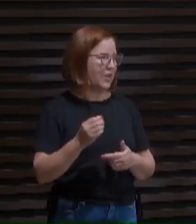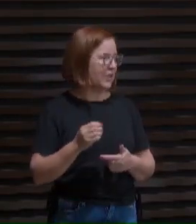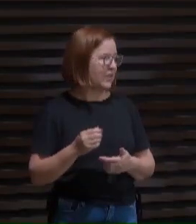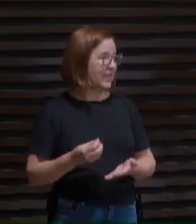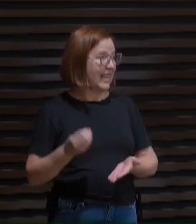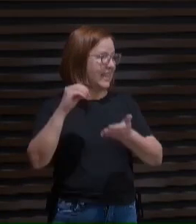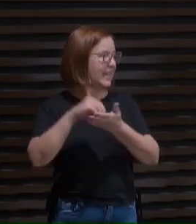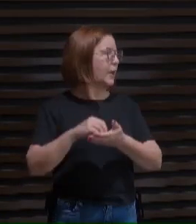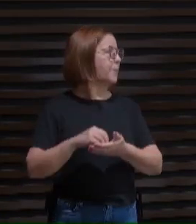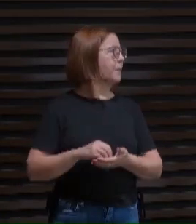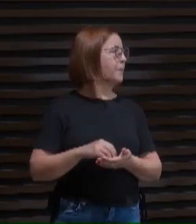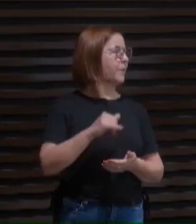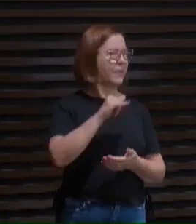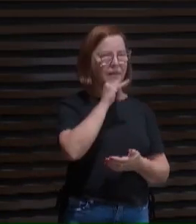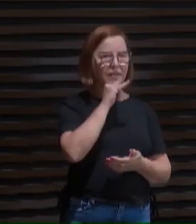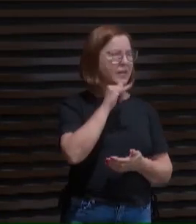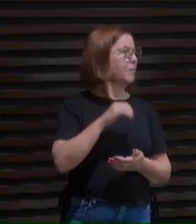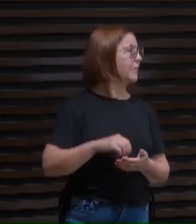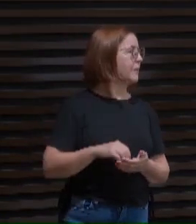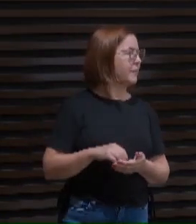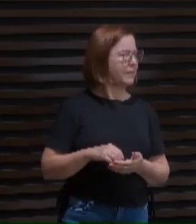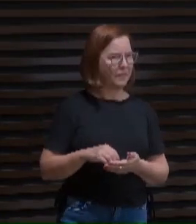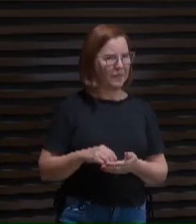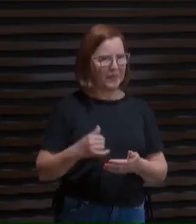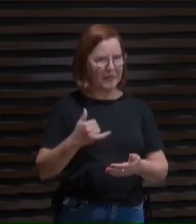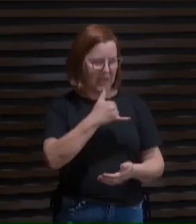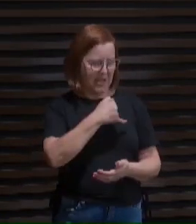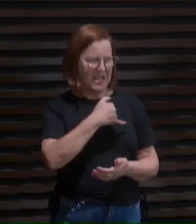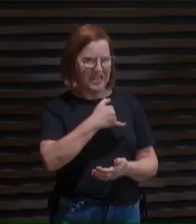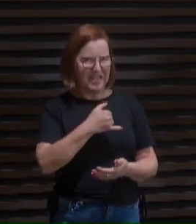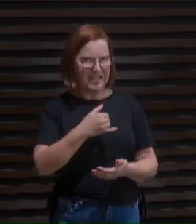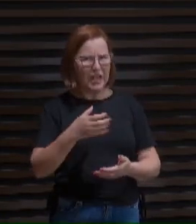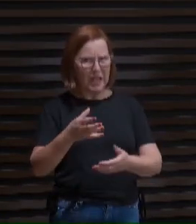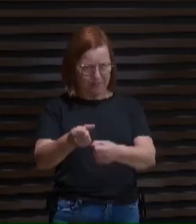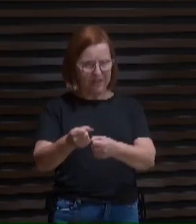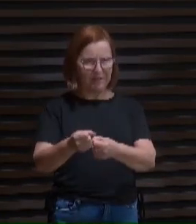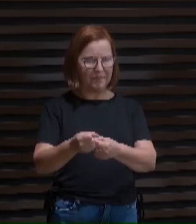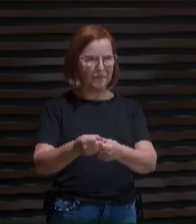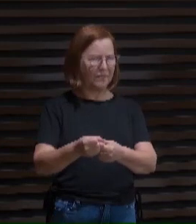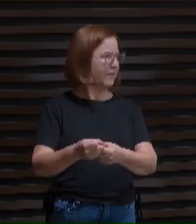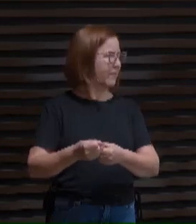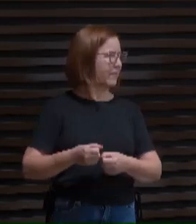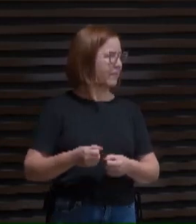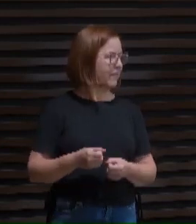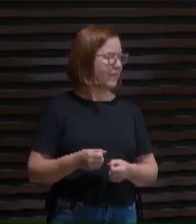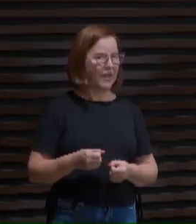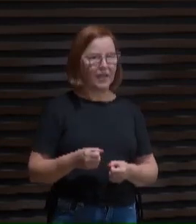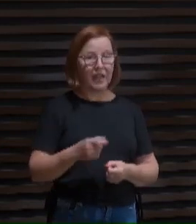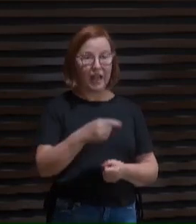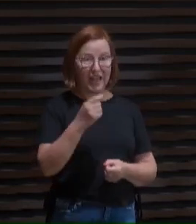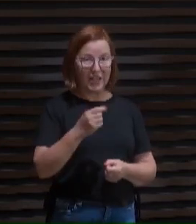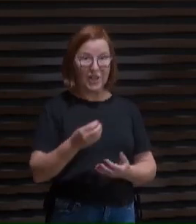João. Pega aí. Ele segurou com força. A gente é assim, a gente entrega e pega de